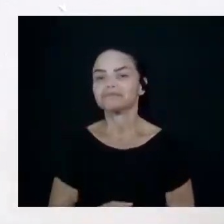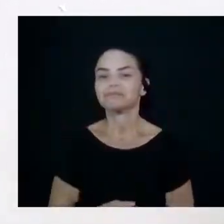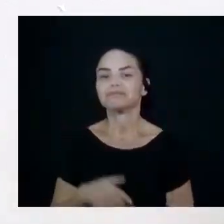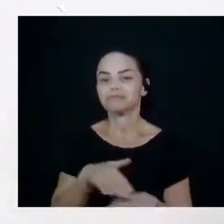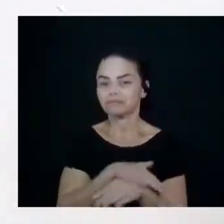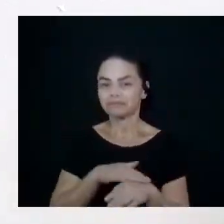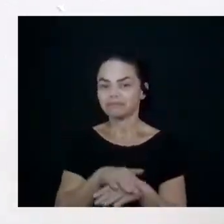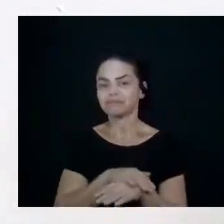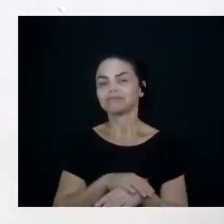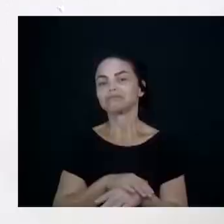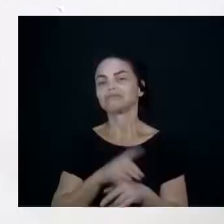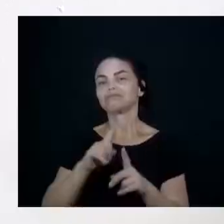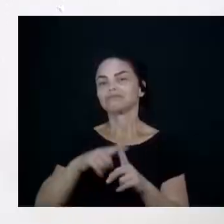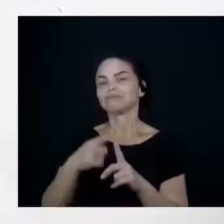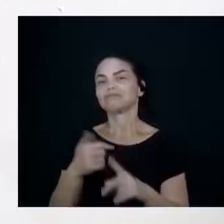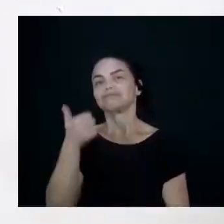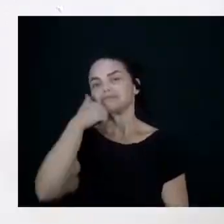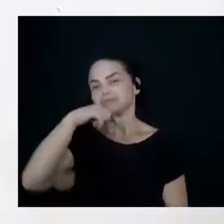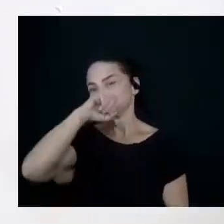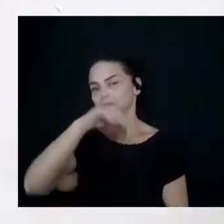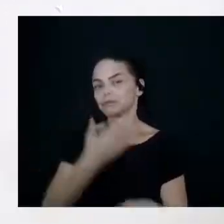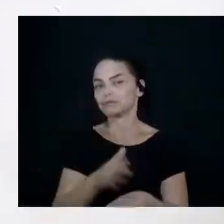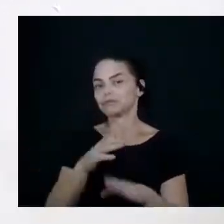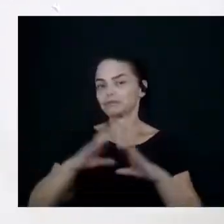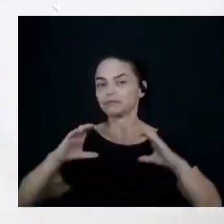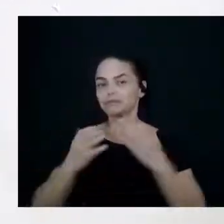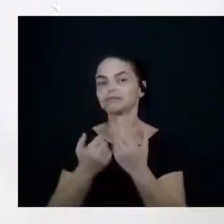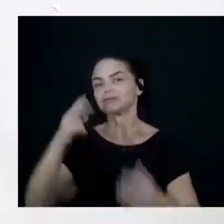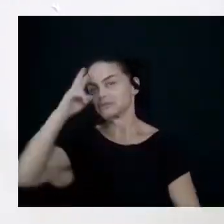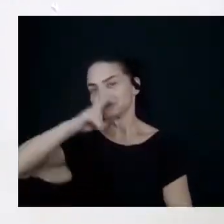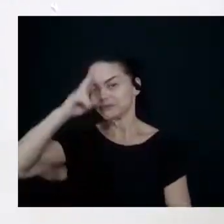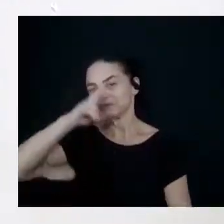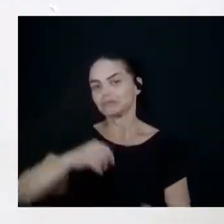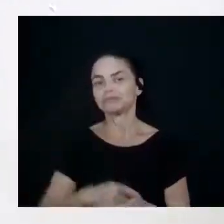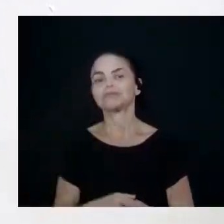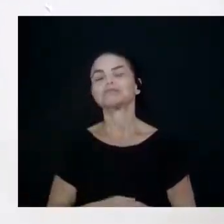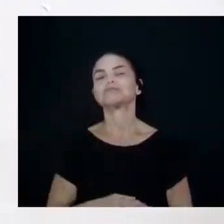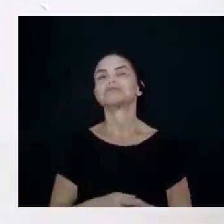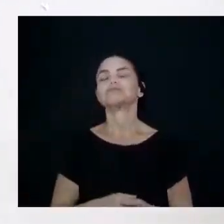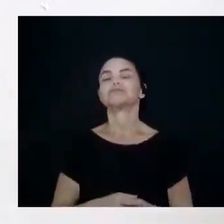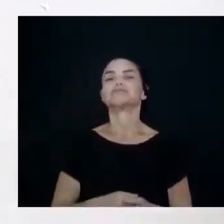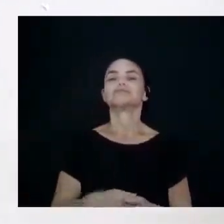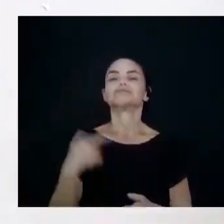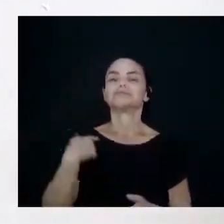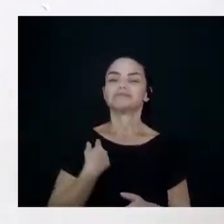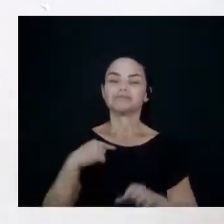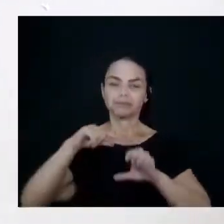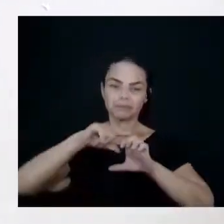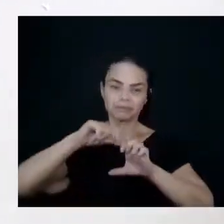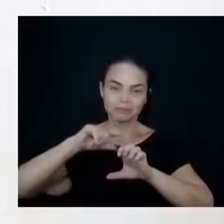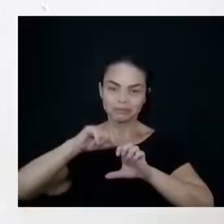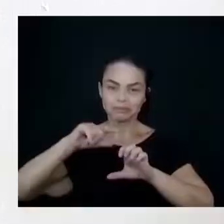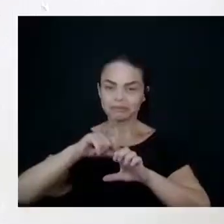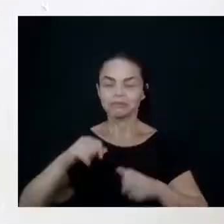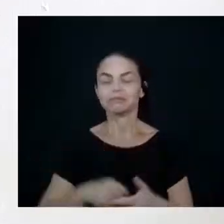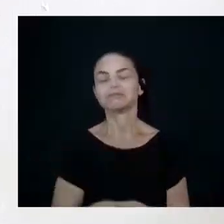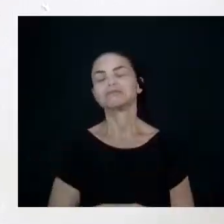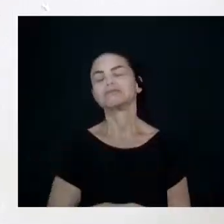vai conversar com mais uma mãe que participa da comunidade, lembrando que nesse universo de